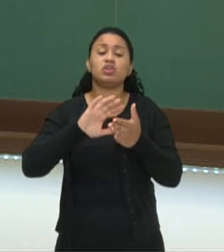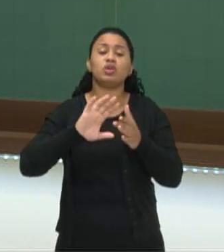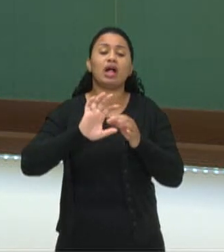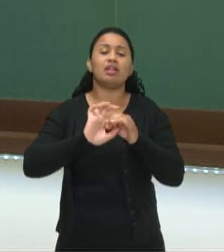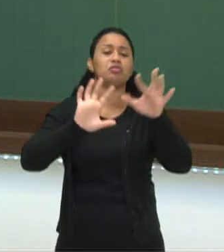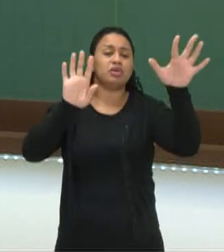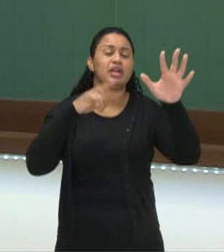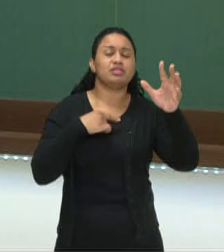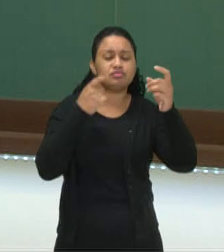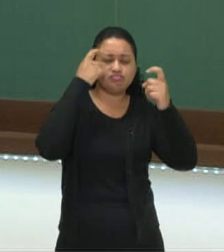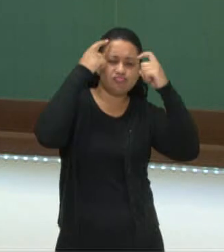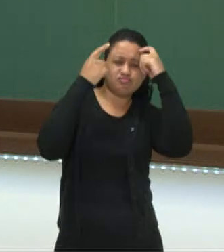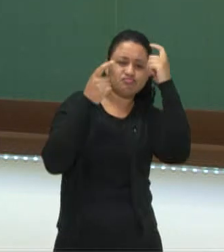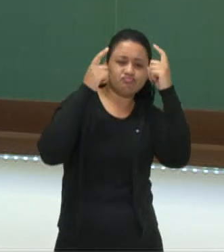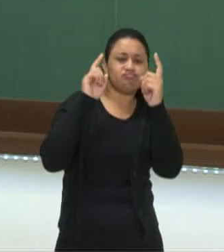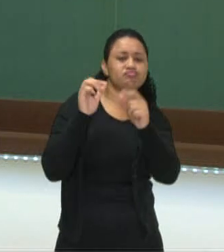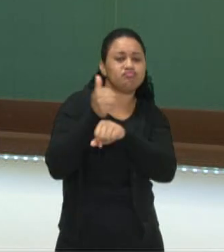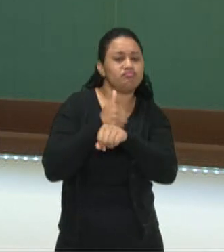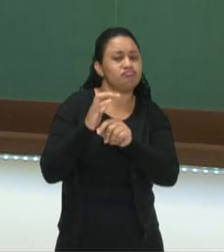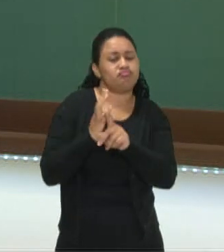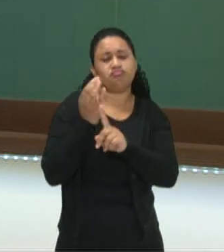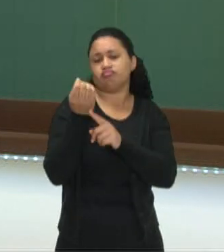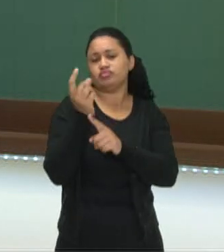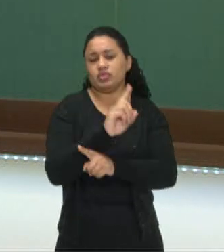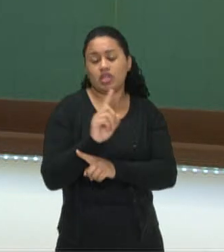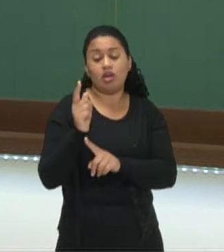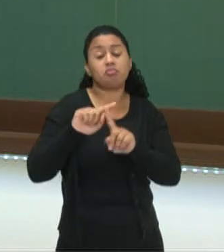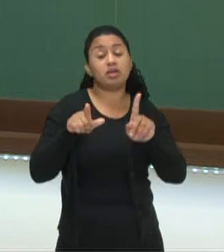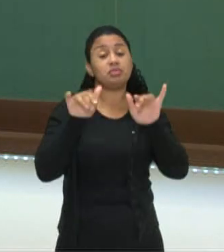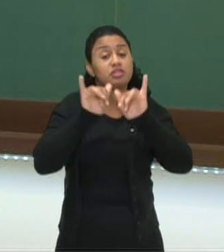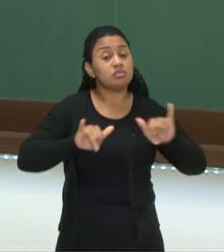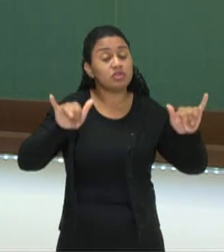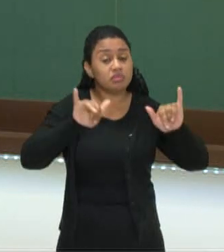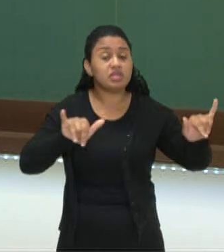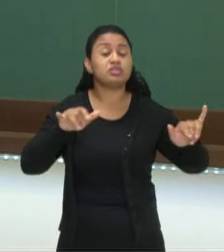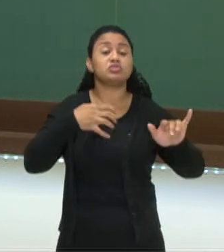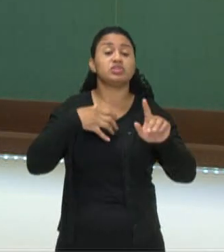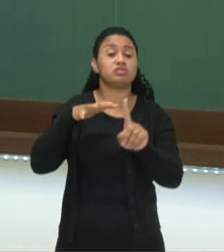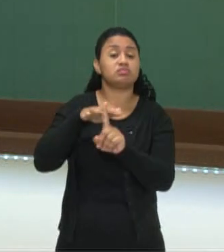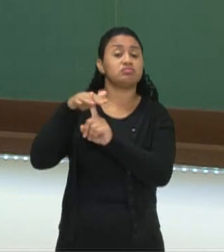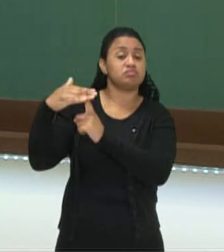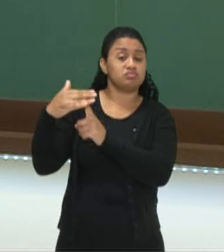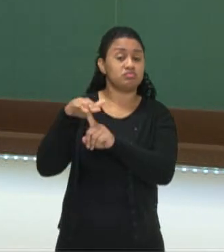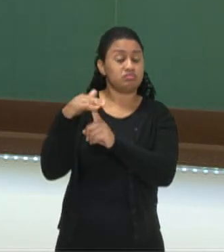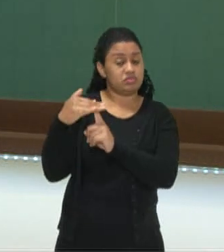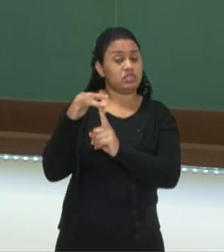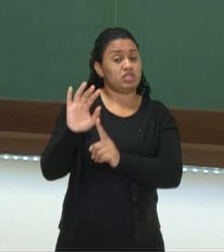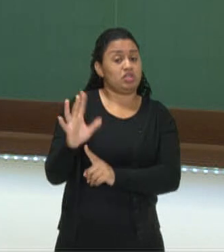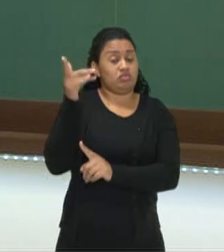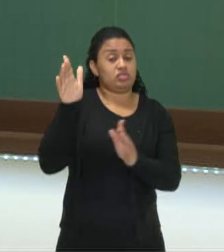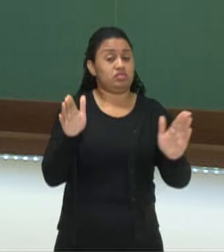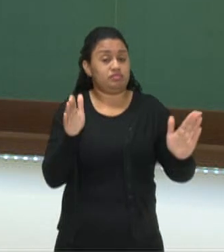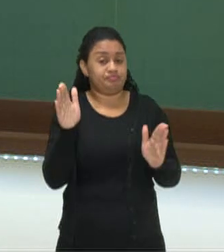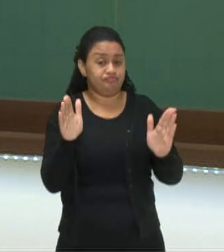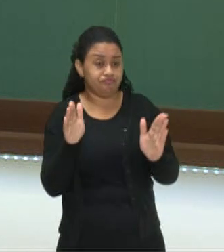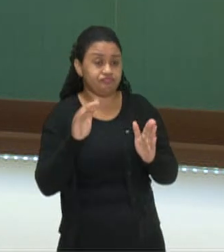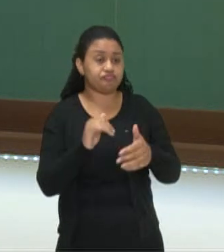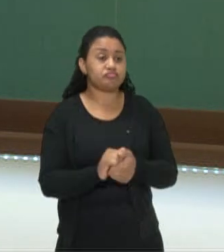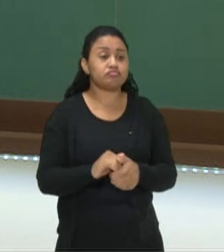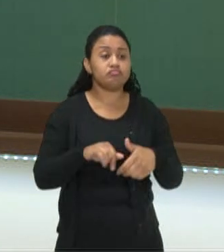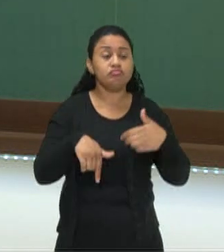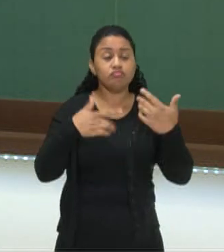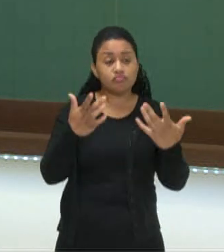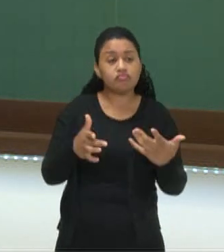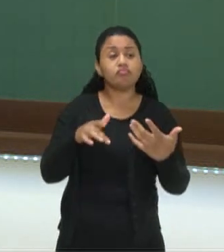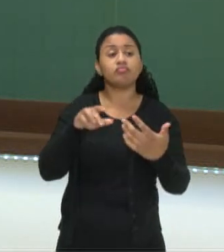e fazendo com que os artistas tenham que fazer a propagação do regime russo, o regime soviético que estava acontecendo nesse momento. E Malevich, com